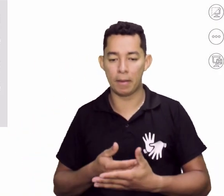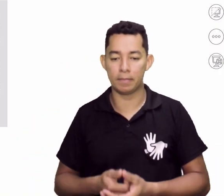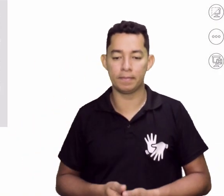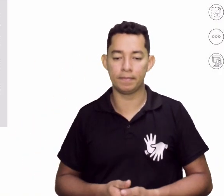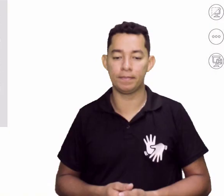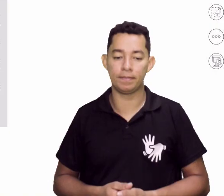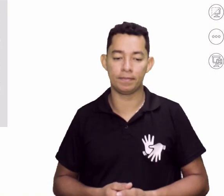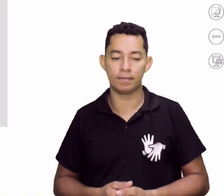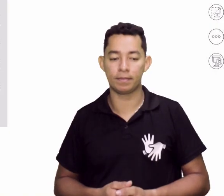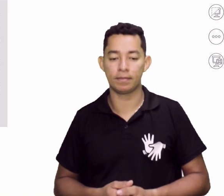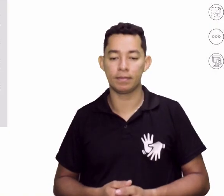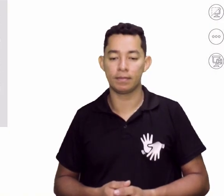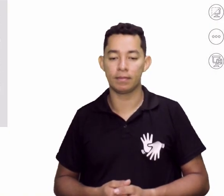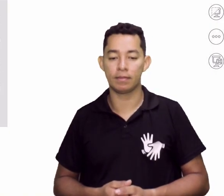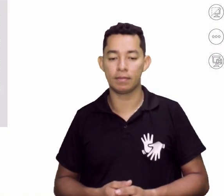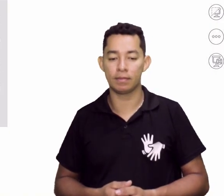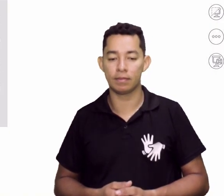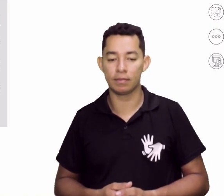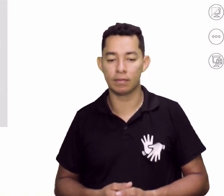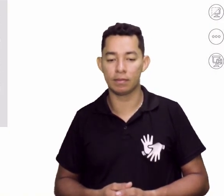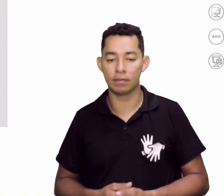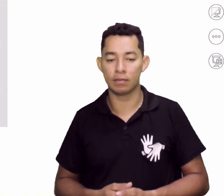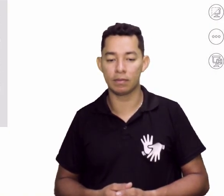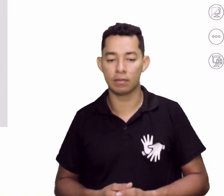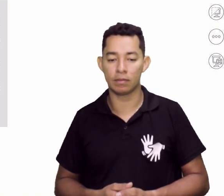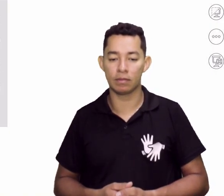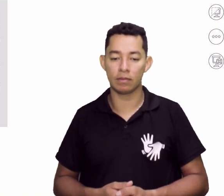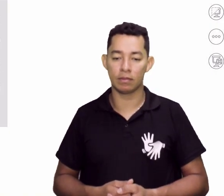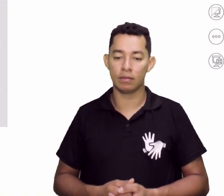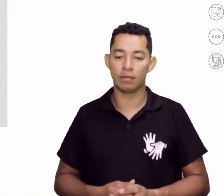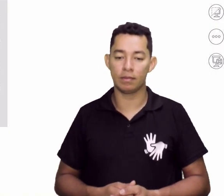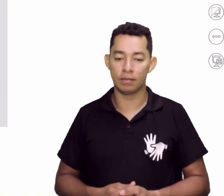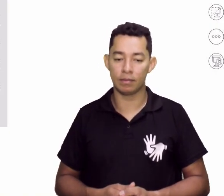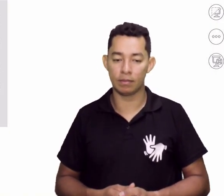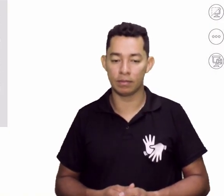Então, destacou-se o construtivismo no movimento russo.